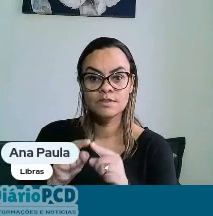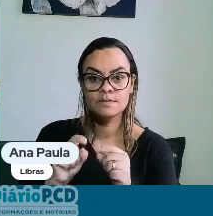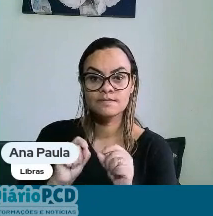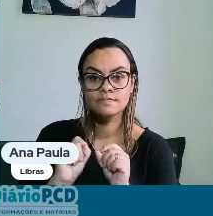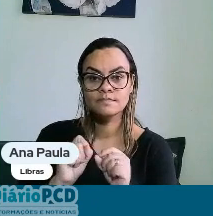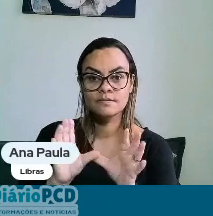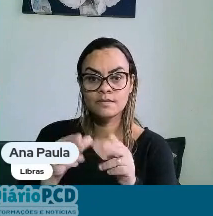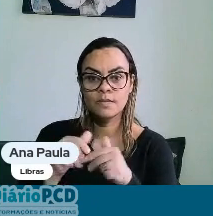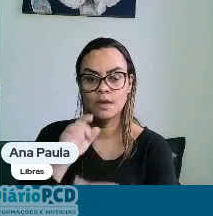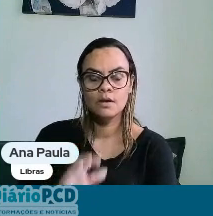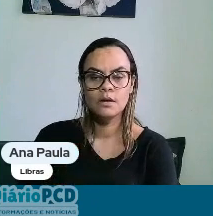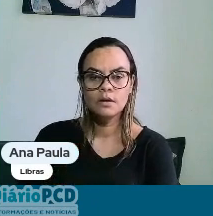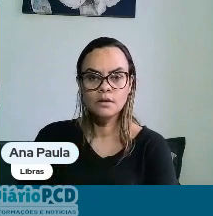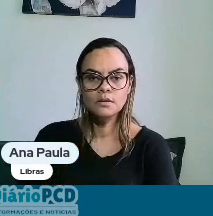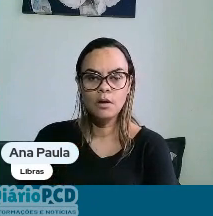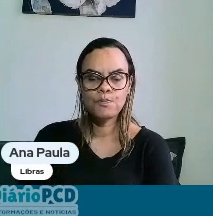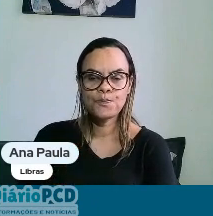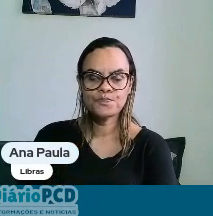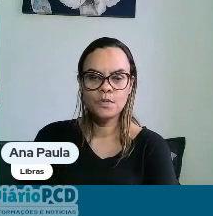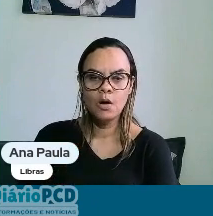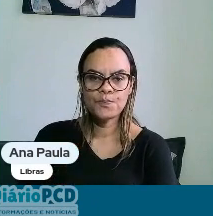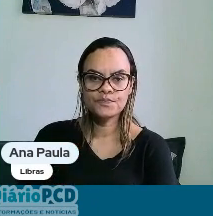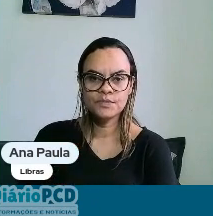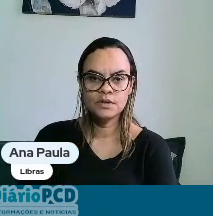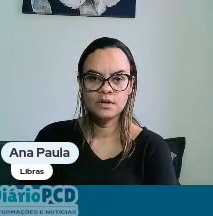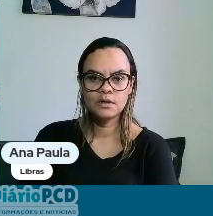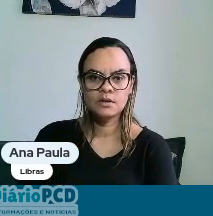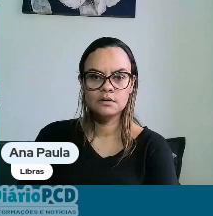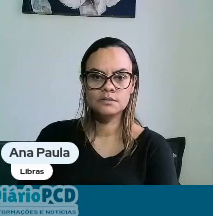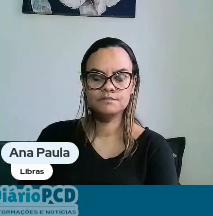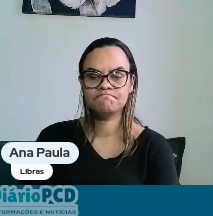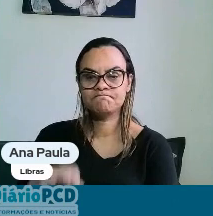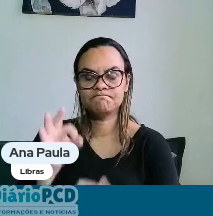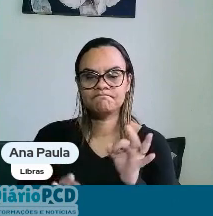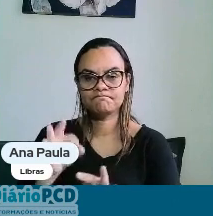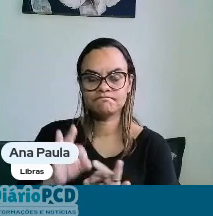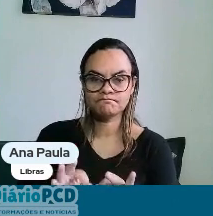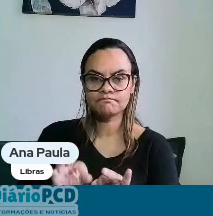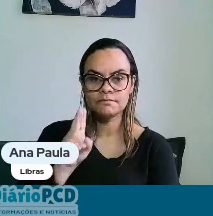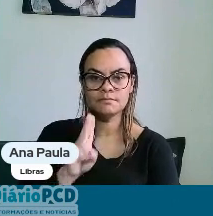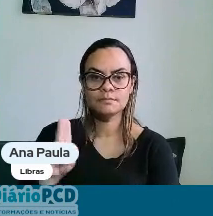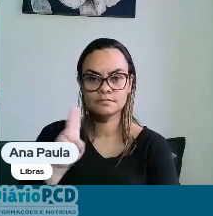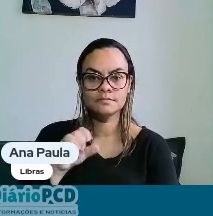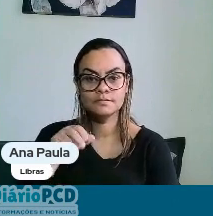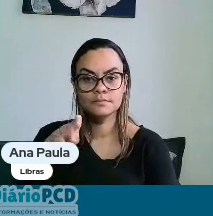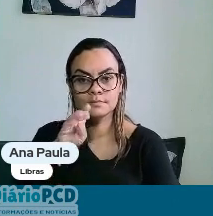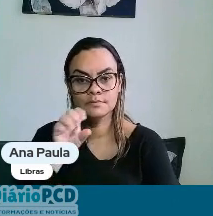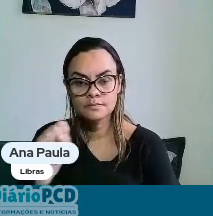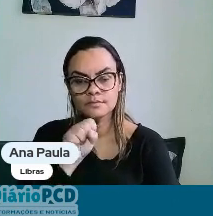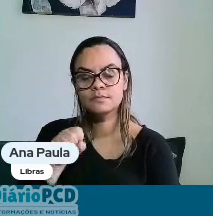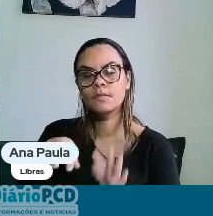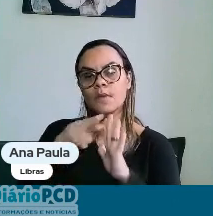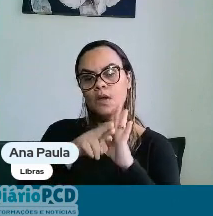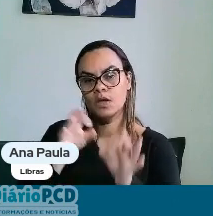Congresso Nacional, na medida de que o regime jurídico que for para a União, CBS, será o regime jurídico